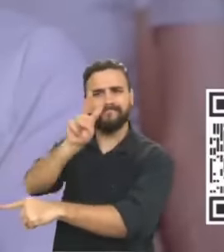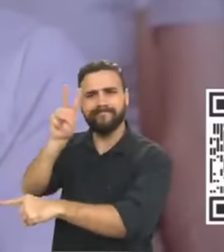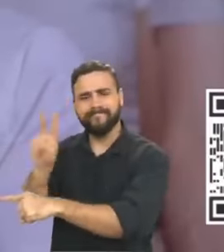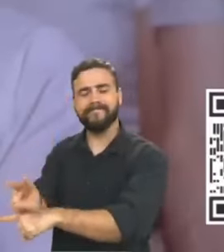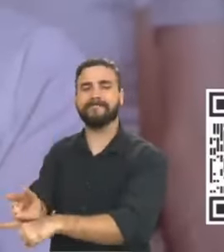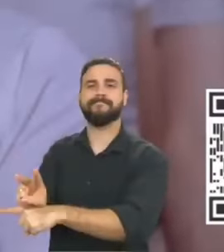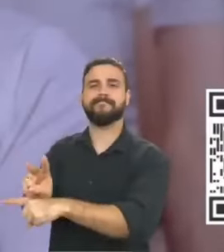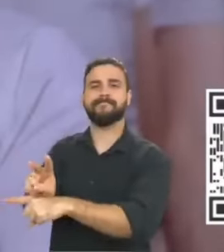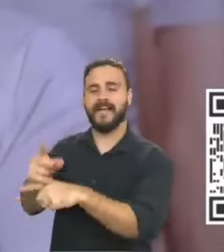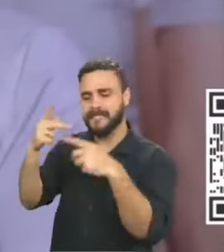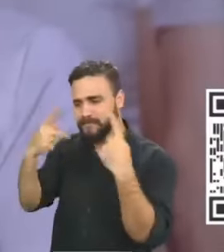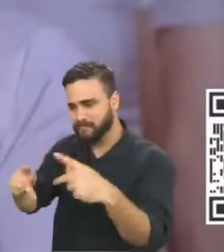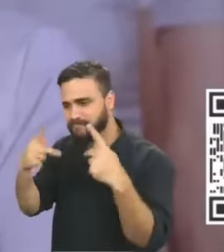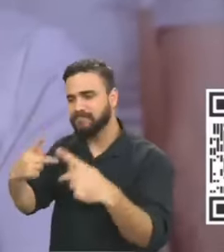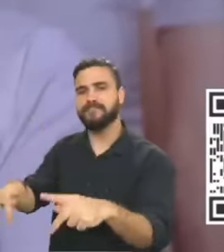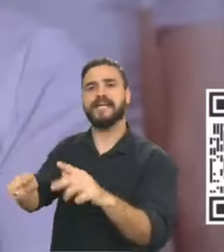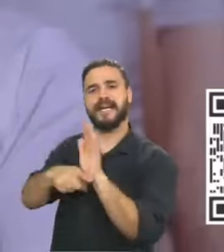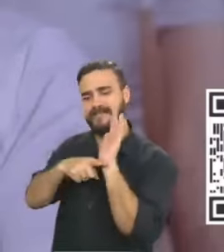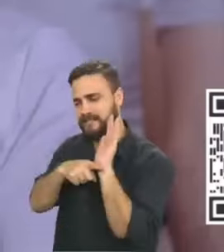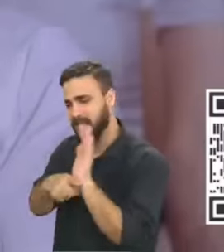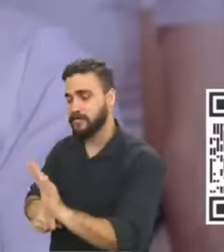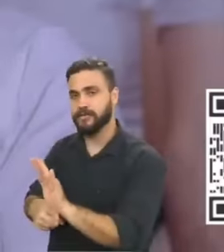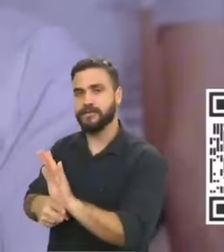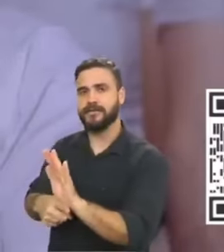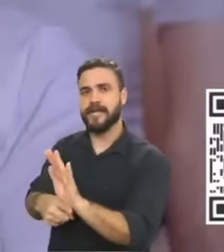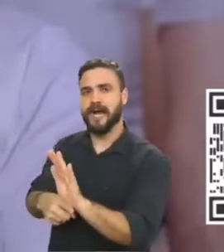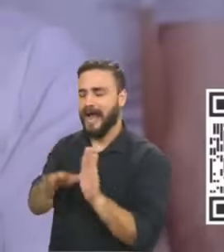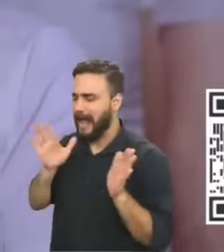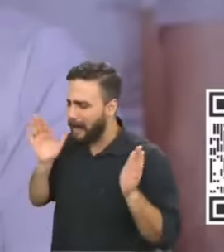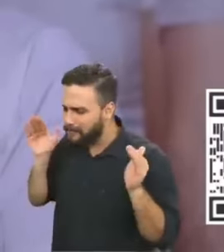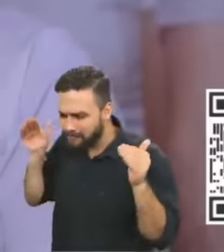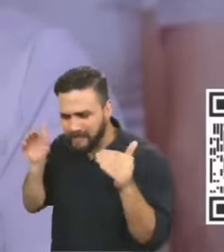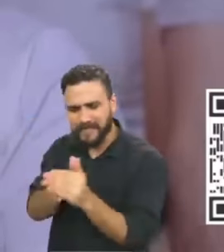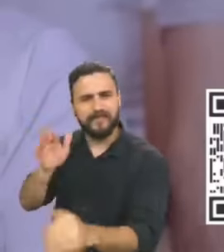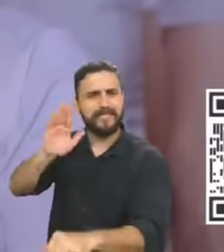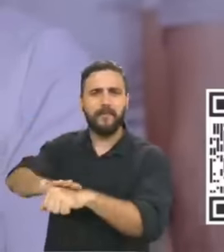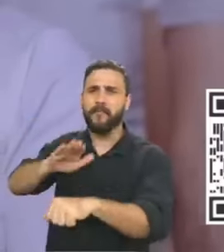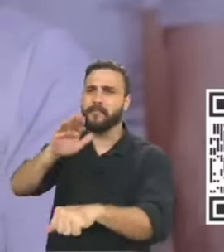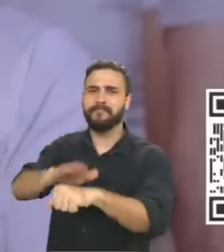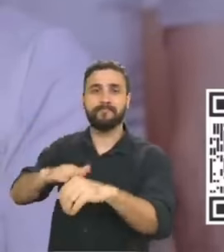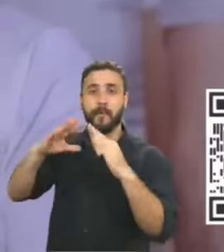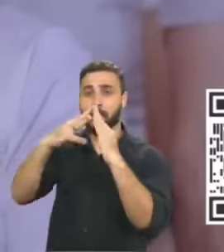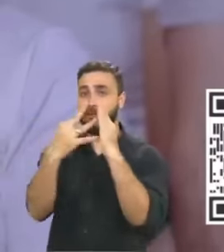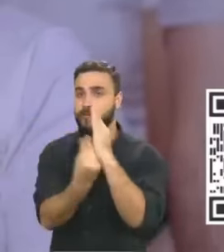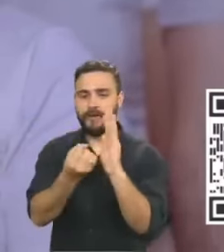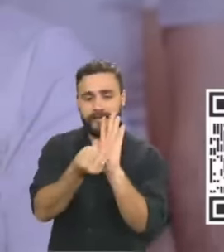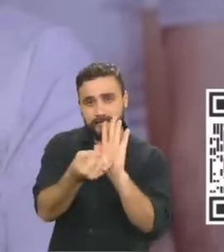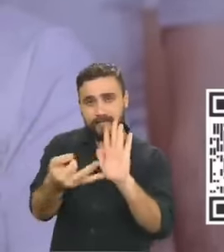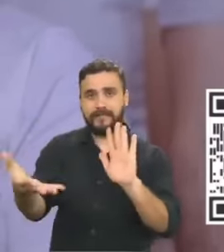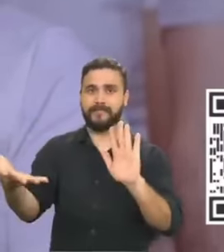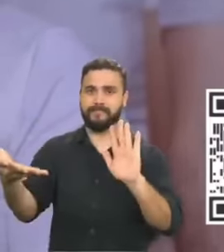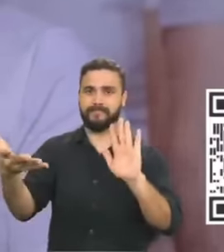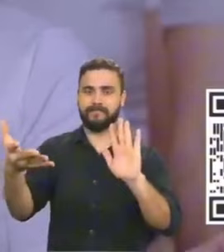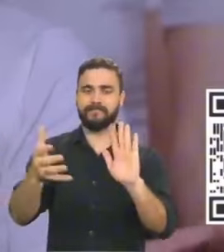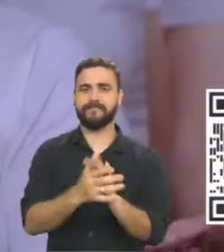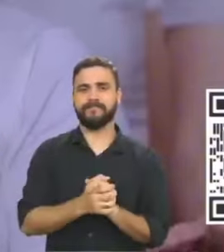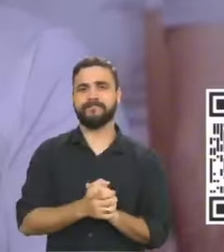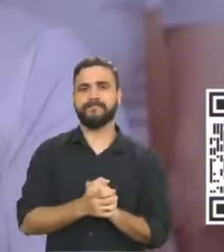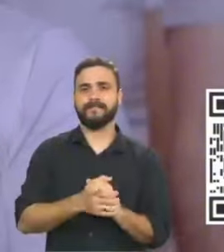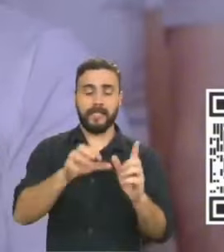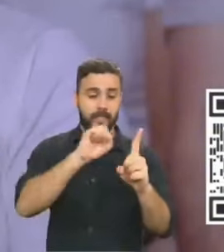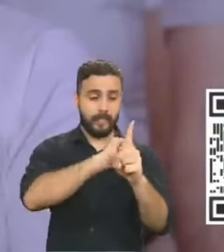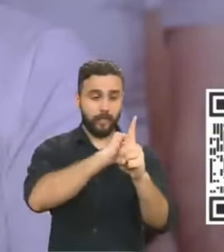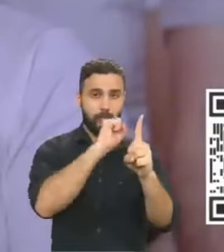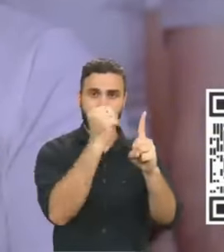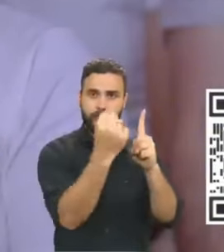amparar, ela é a linguagem do evangelho, como foi dito aqui. Não existe o social